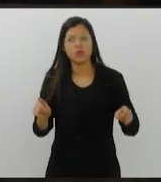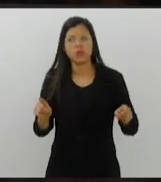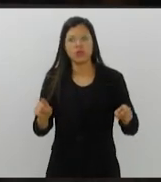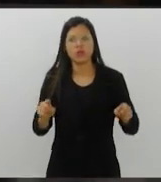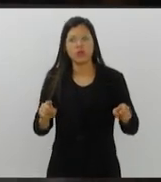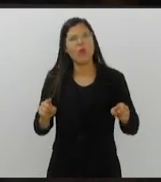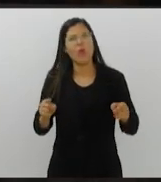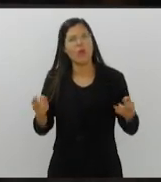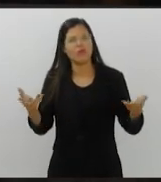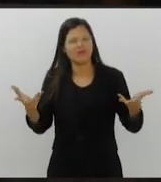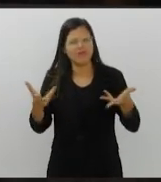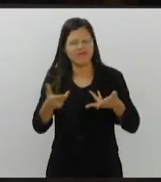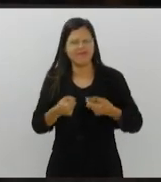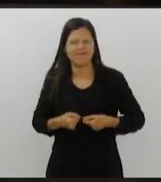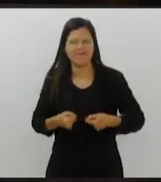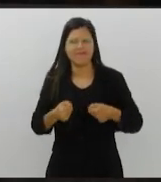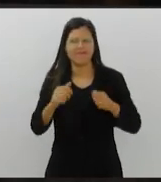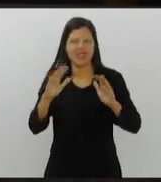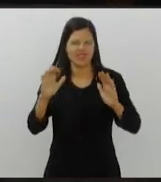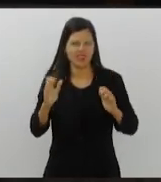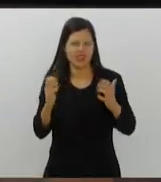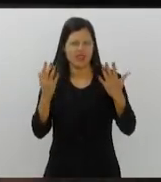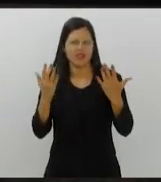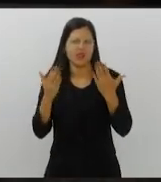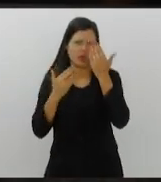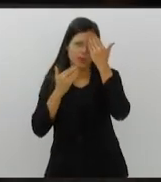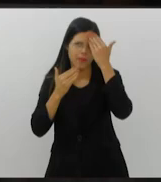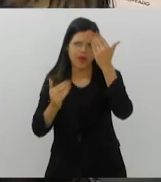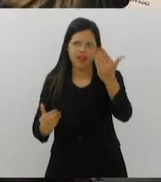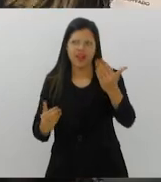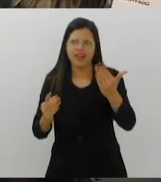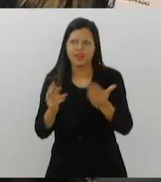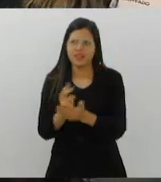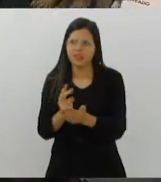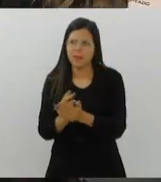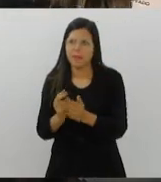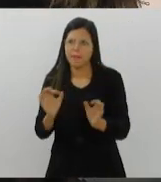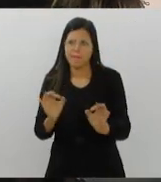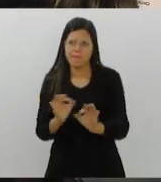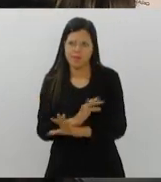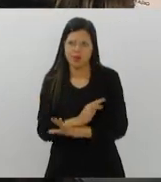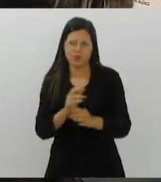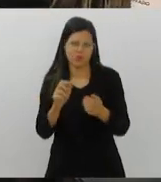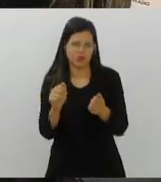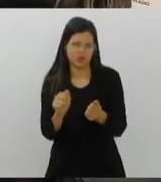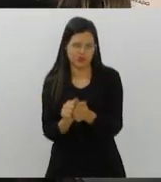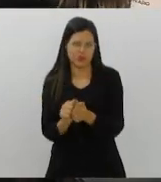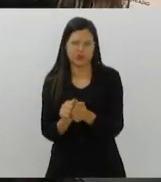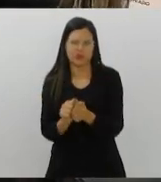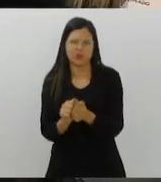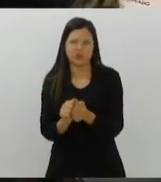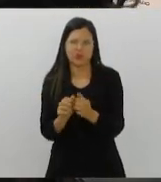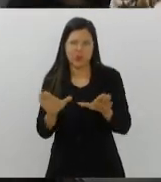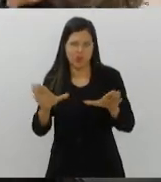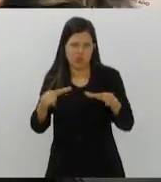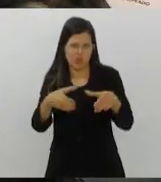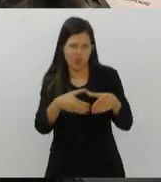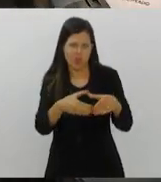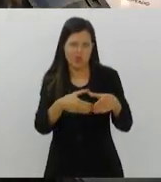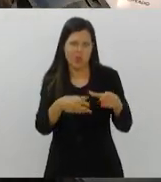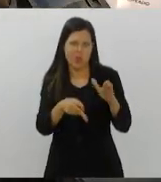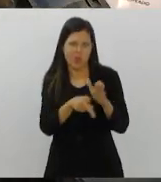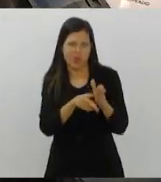essa cerimônia. Muito obrigado, os senhores sempre estão prontos aqui conosco, a nossa querida Banda da Polícia Militar.